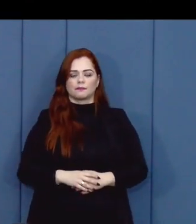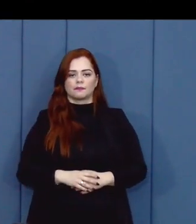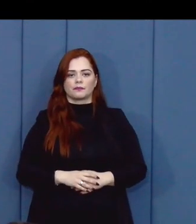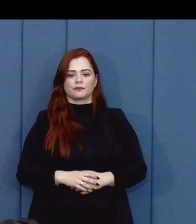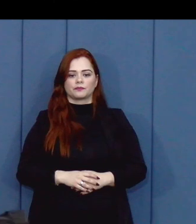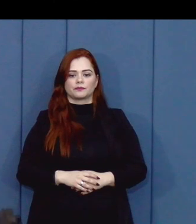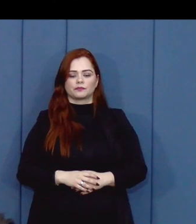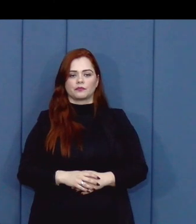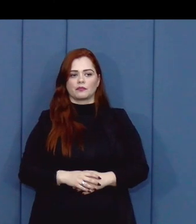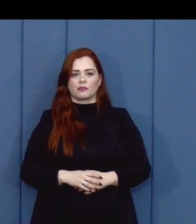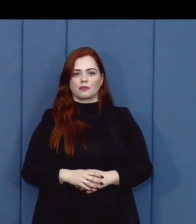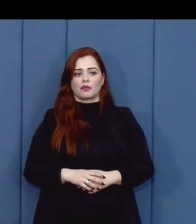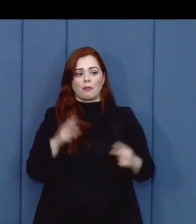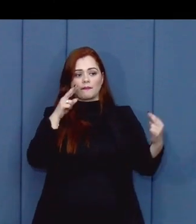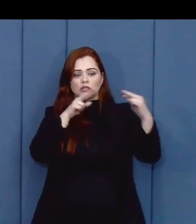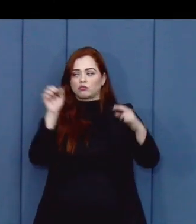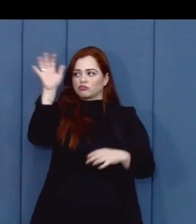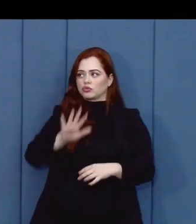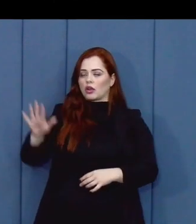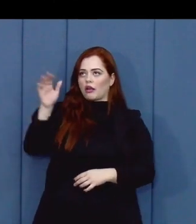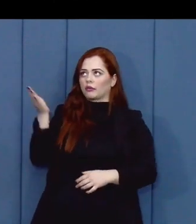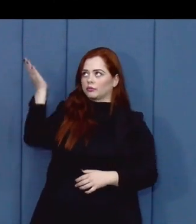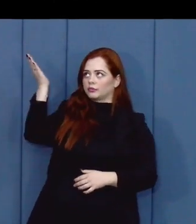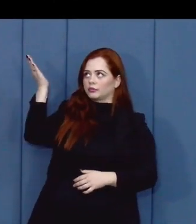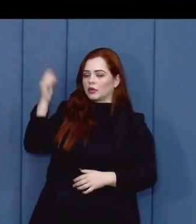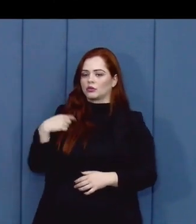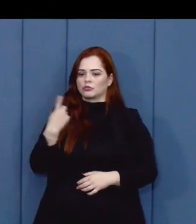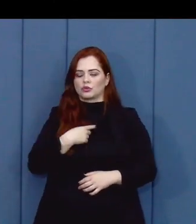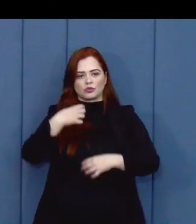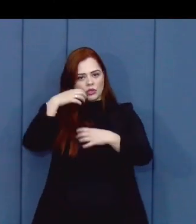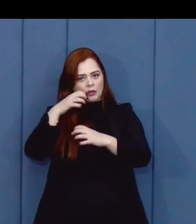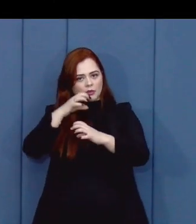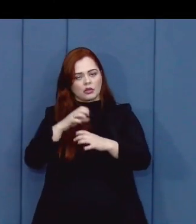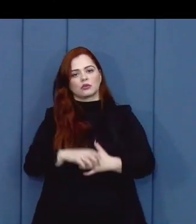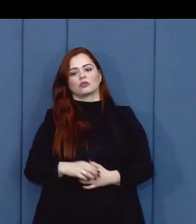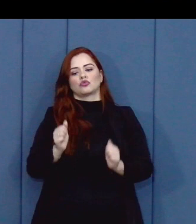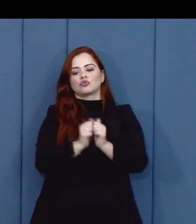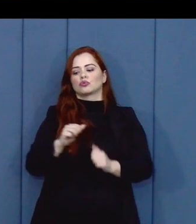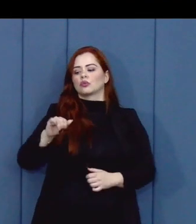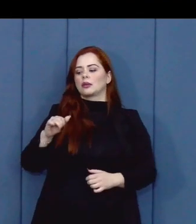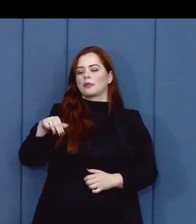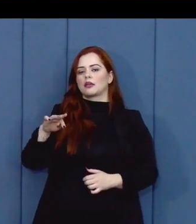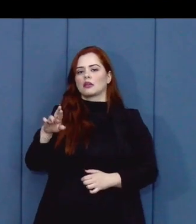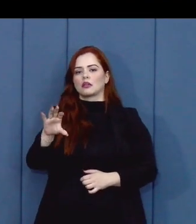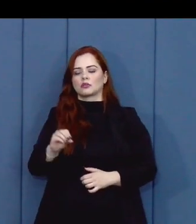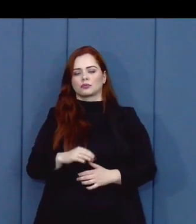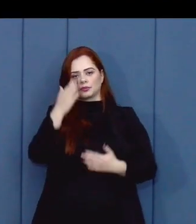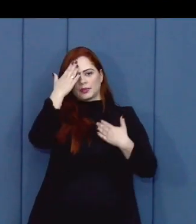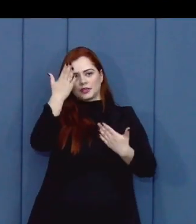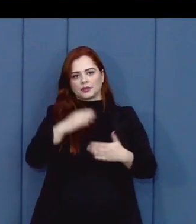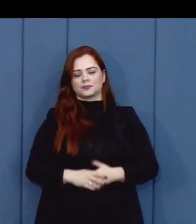Isso é uma visão geral lá dos nossos laboratórios, no campus de laboratórios do INMETRO. E é isso,